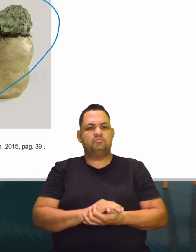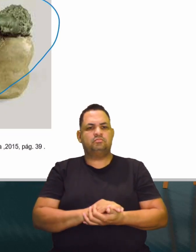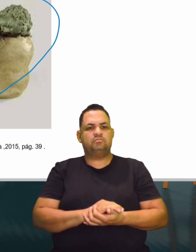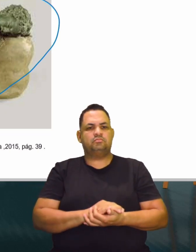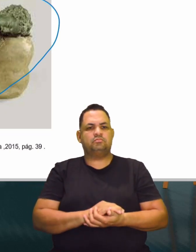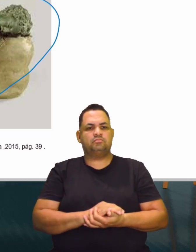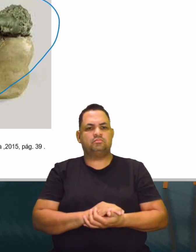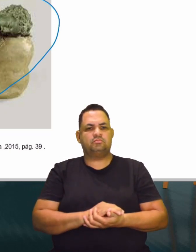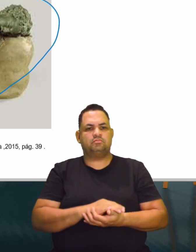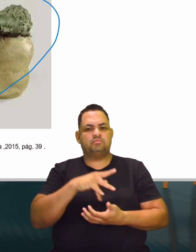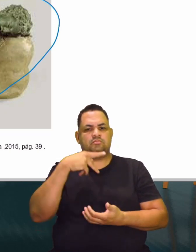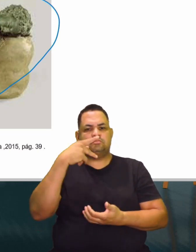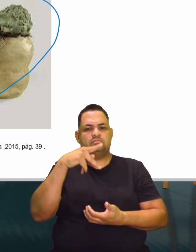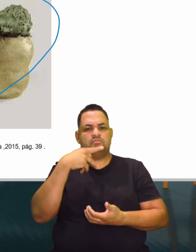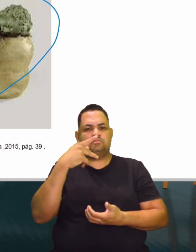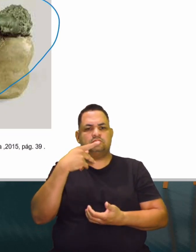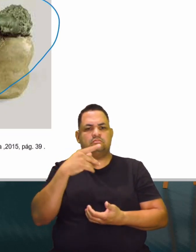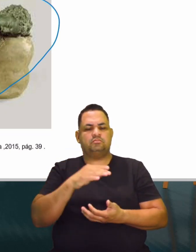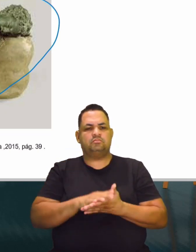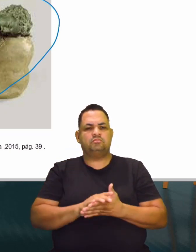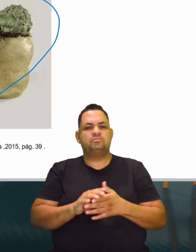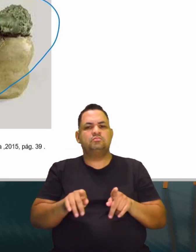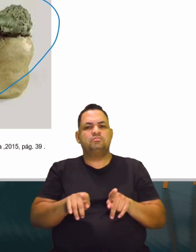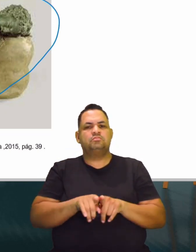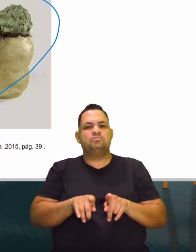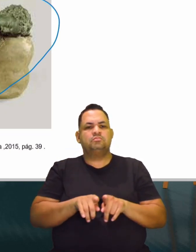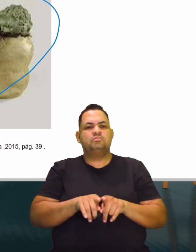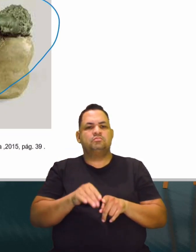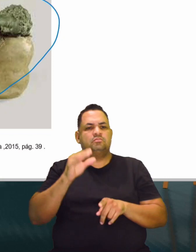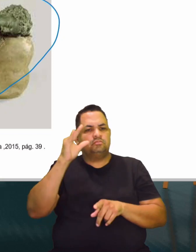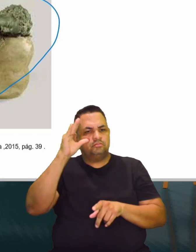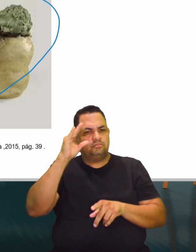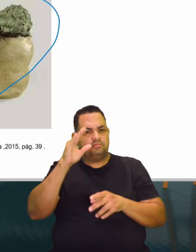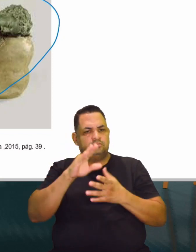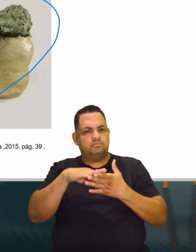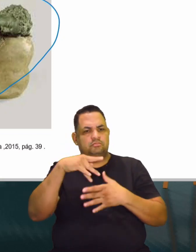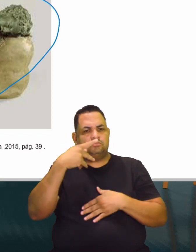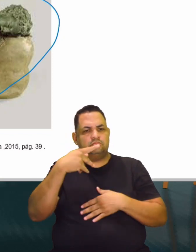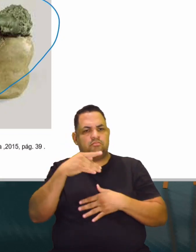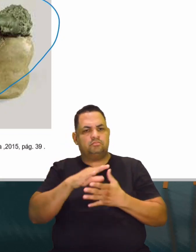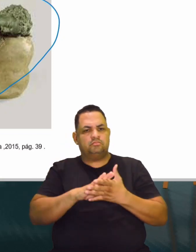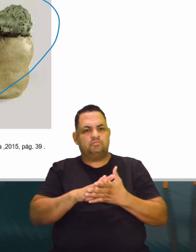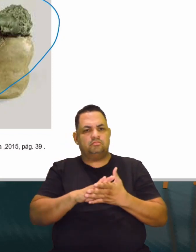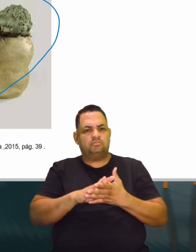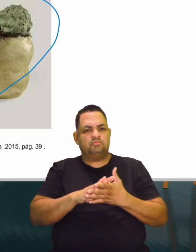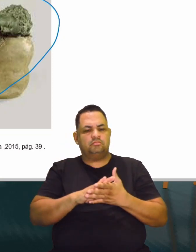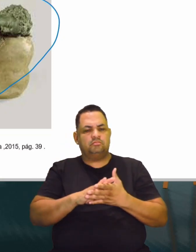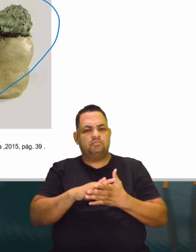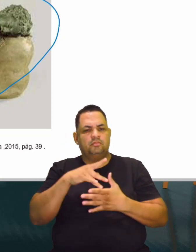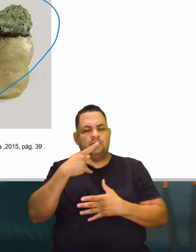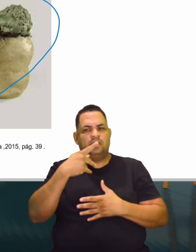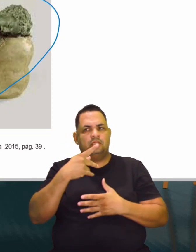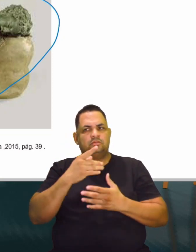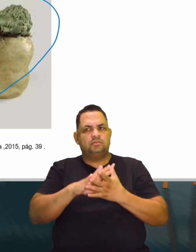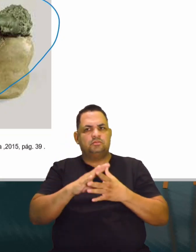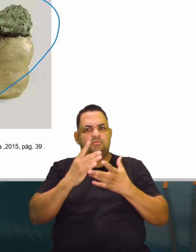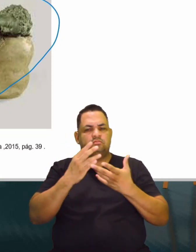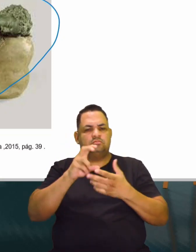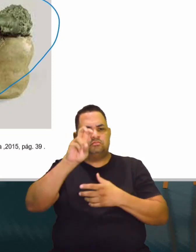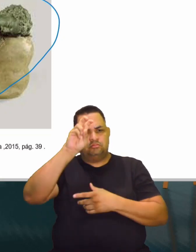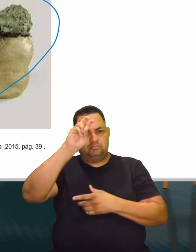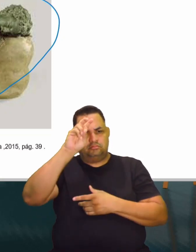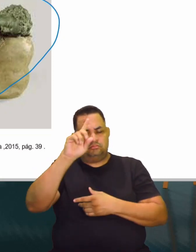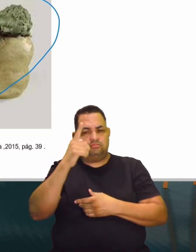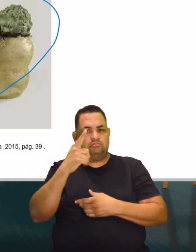destacar, certo? Outra questão interessante também, que se assemelha com os egípcios, é que não havia